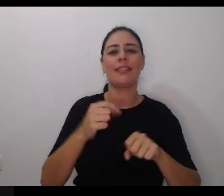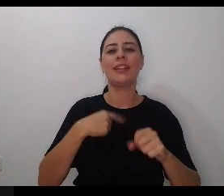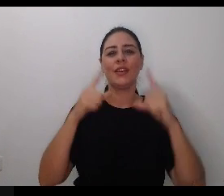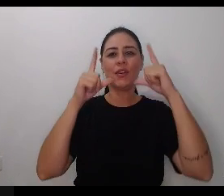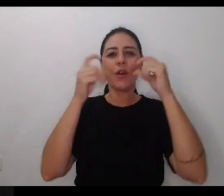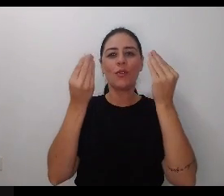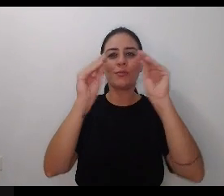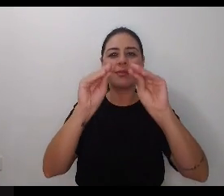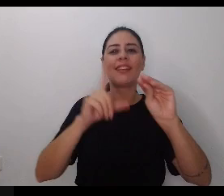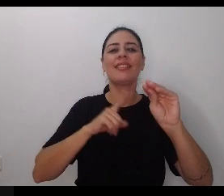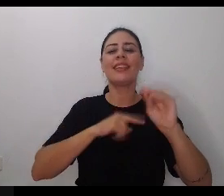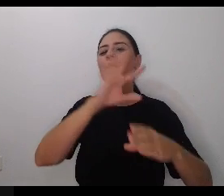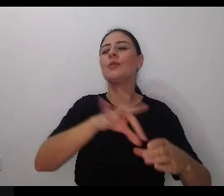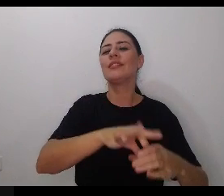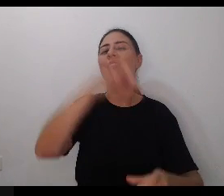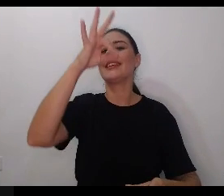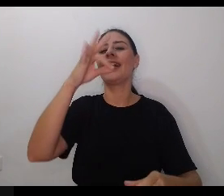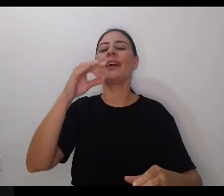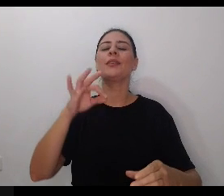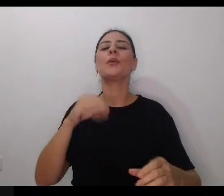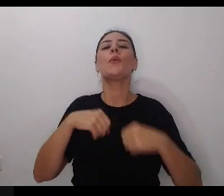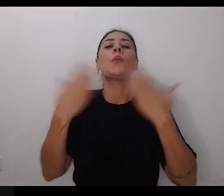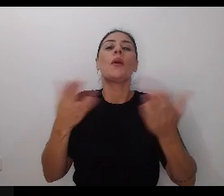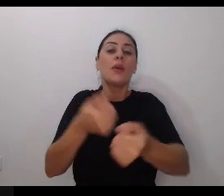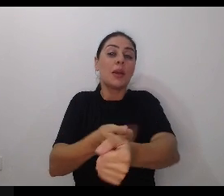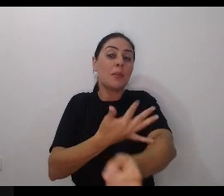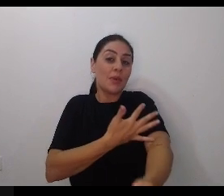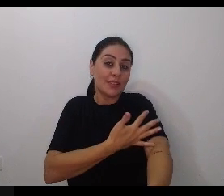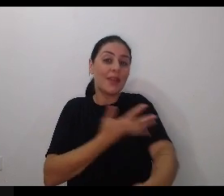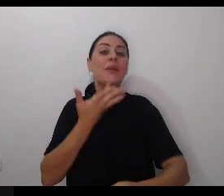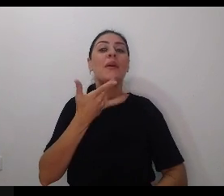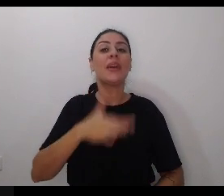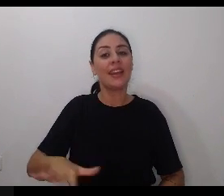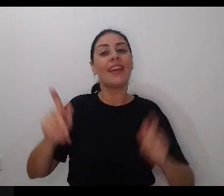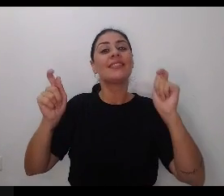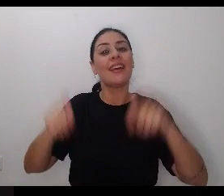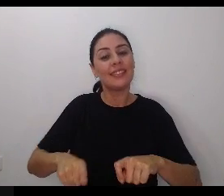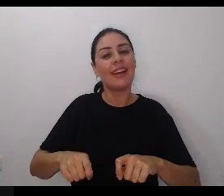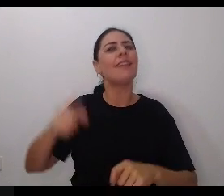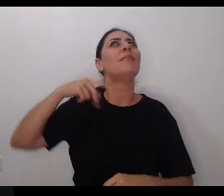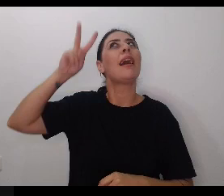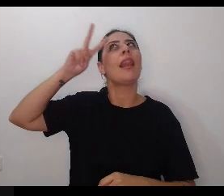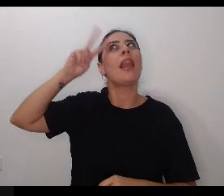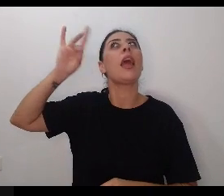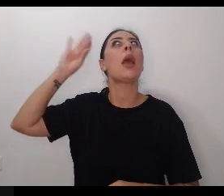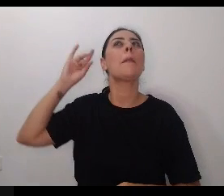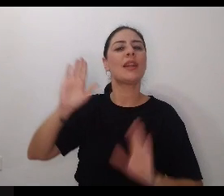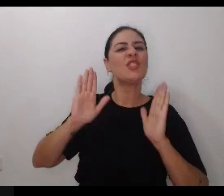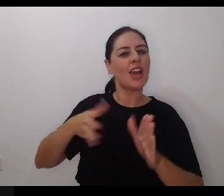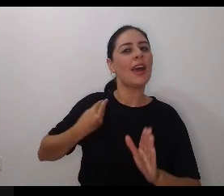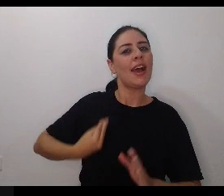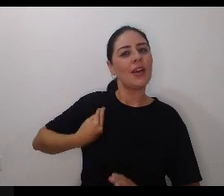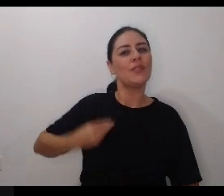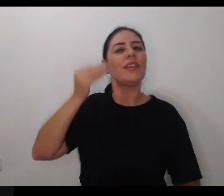expressões faciais das emoções. Ali na foto tem um saquinho que você pode sortear a emoção, e aí a criança pode dizer uma situação que